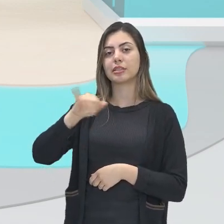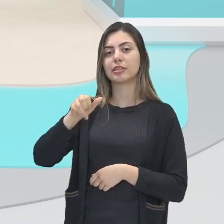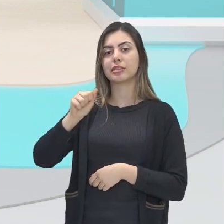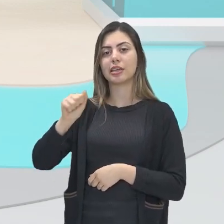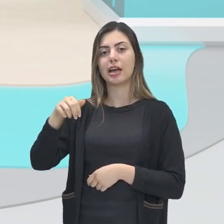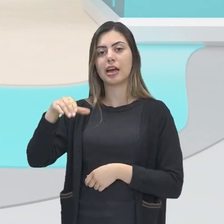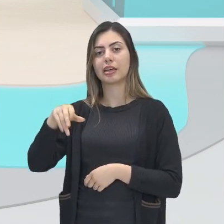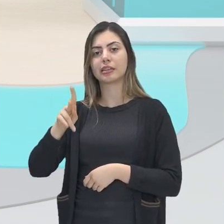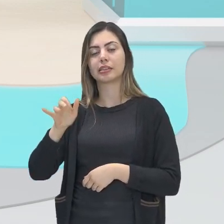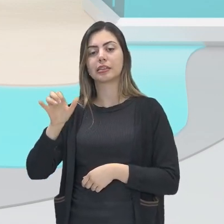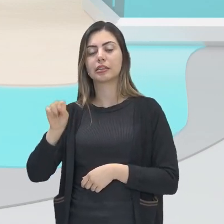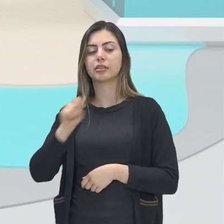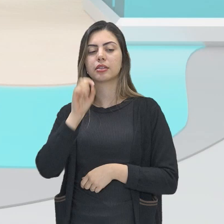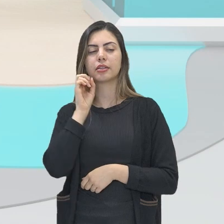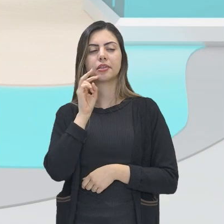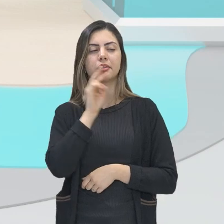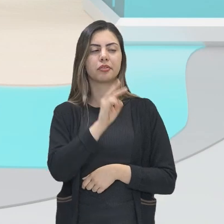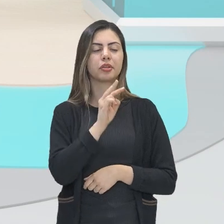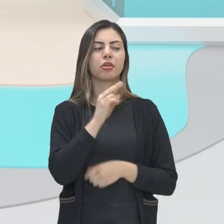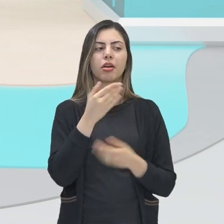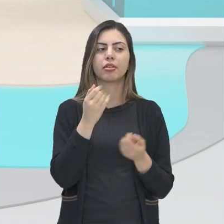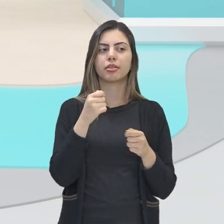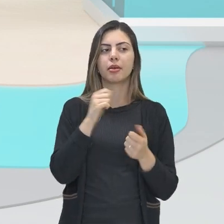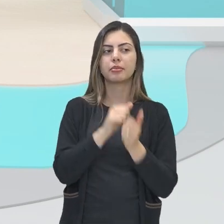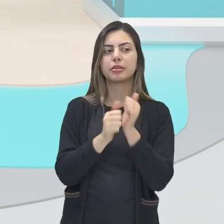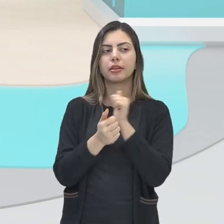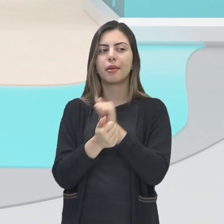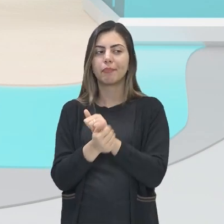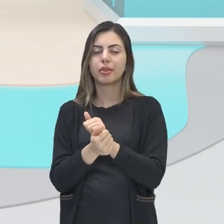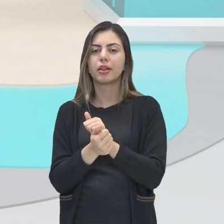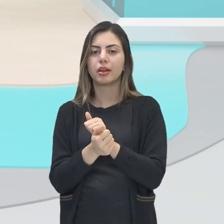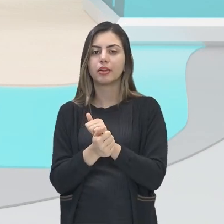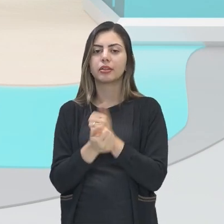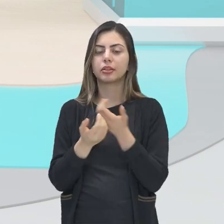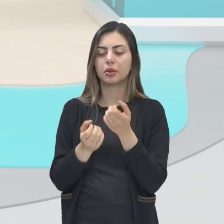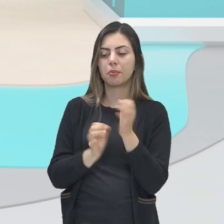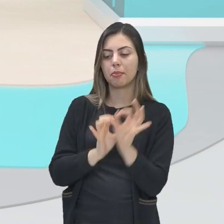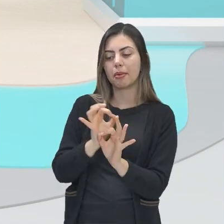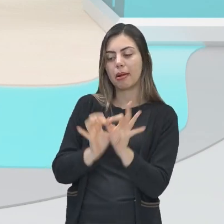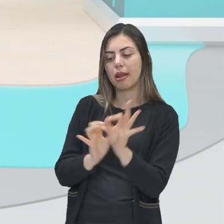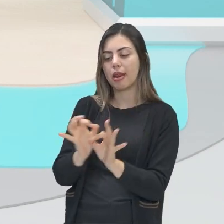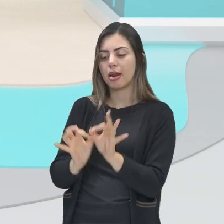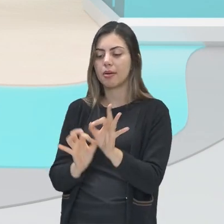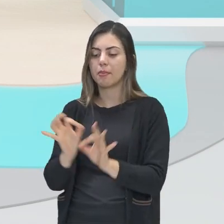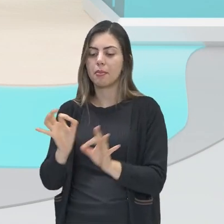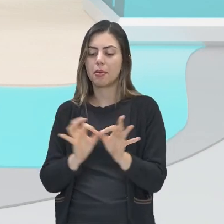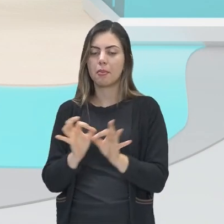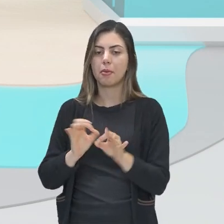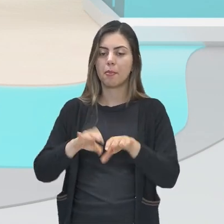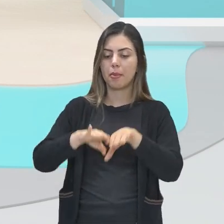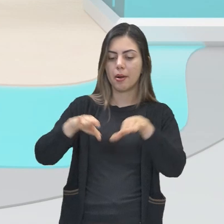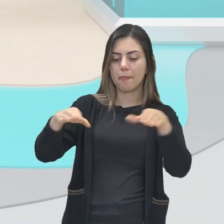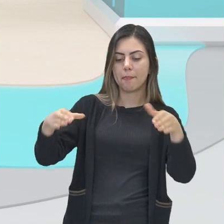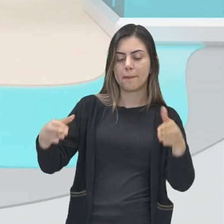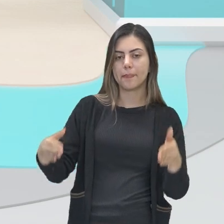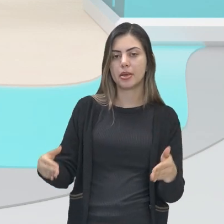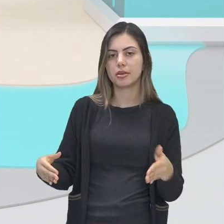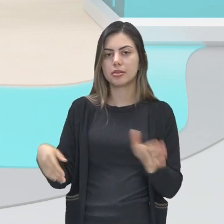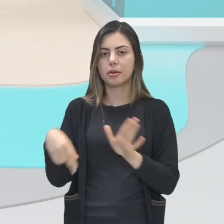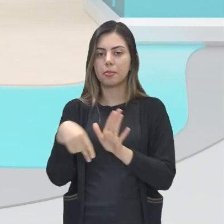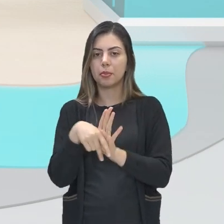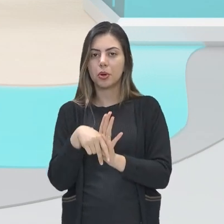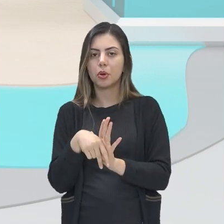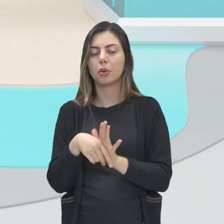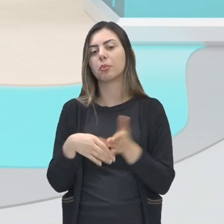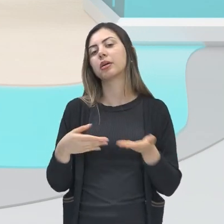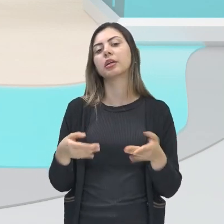lá e pensou, vou fazer isso daqui um negócio bonitinho. E aí ele confeccionou lá a mesa, né,